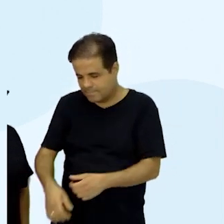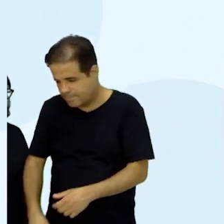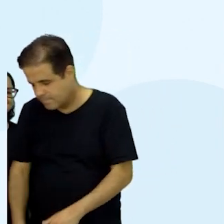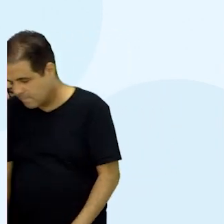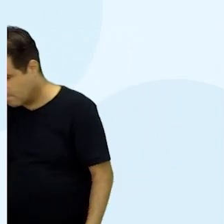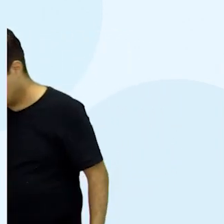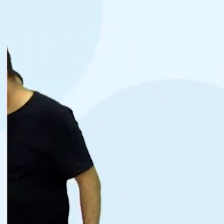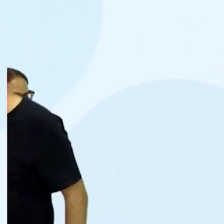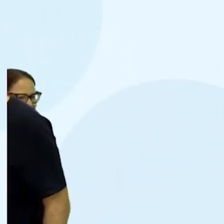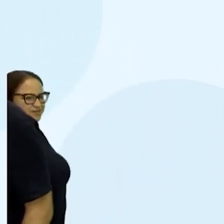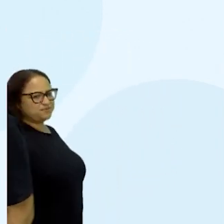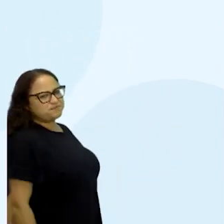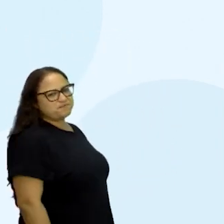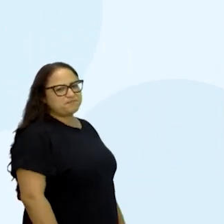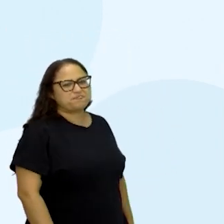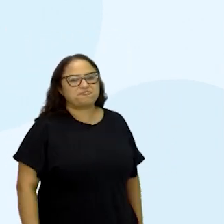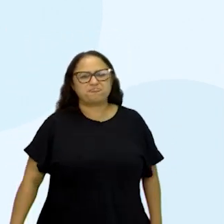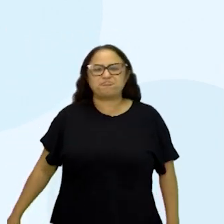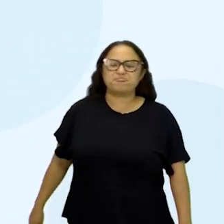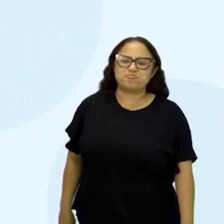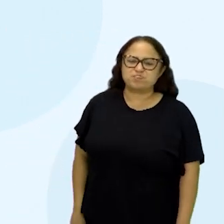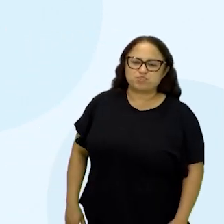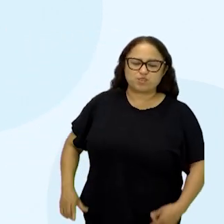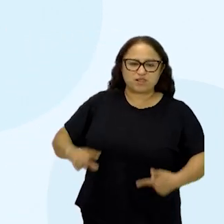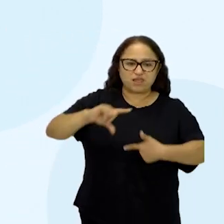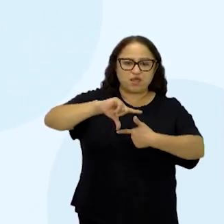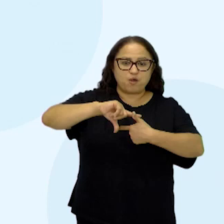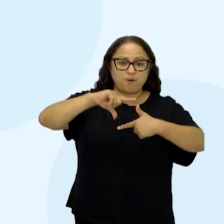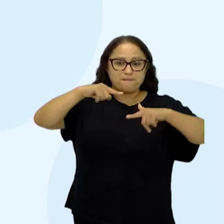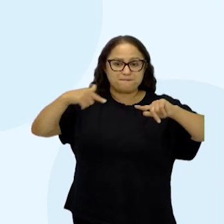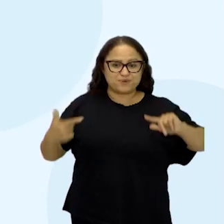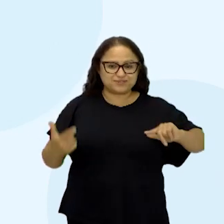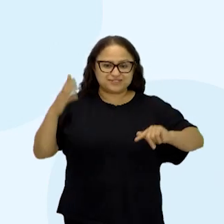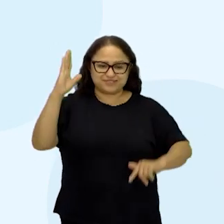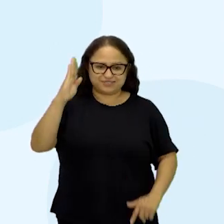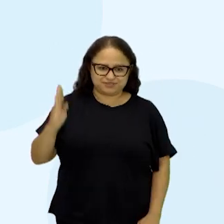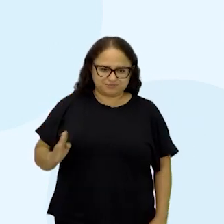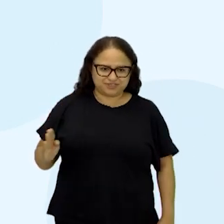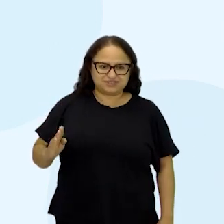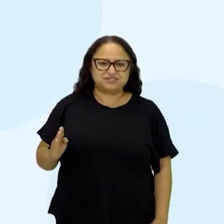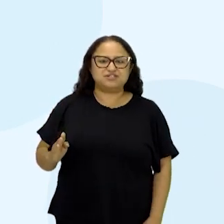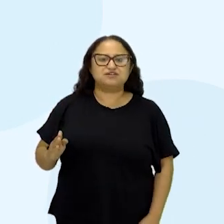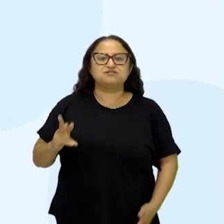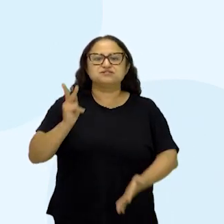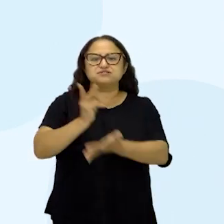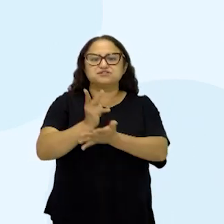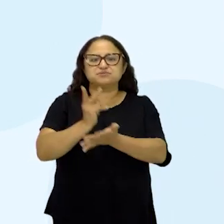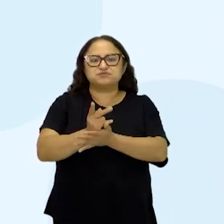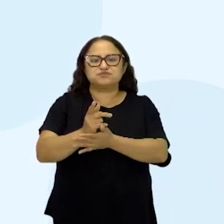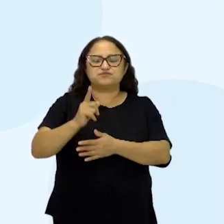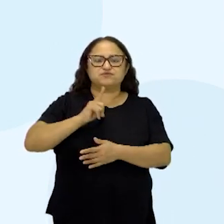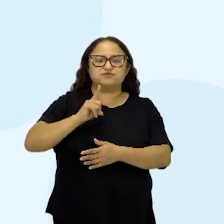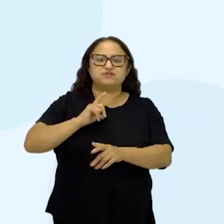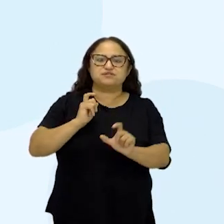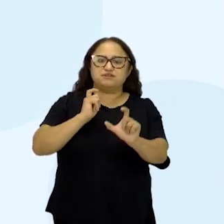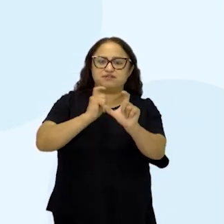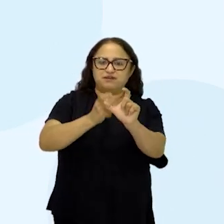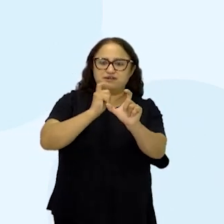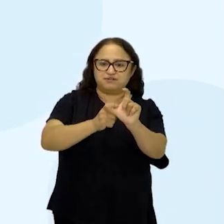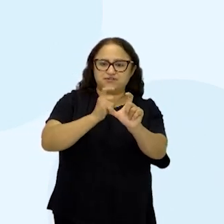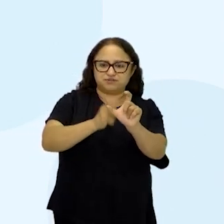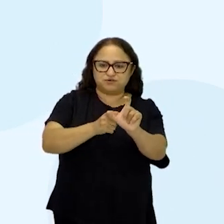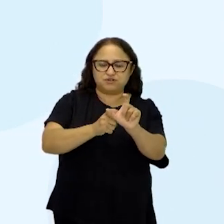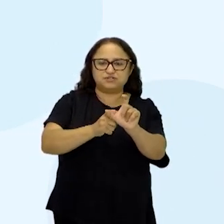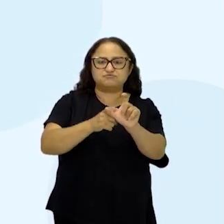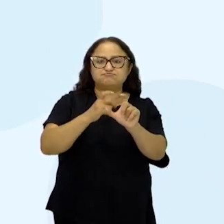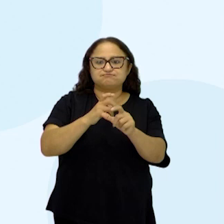o modernismo brasileiro, que foi falado nessas aulas aqui, né, várias vezes, e a luta pela independência angolana? Olha que pergunta